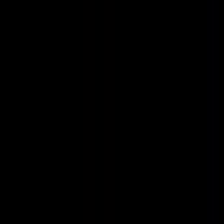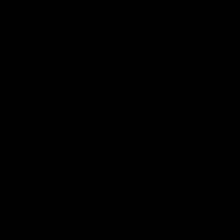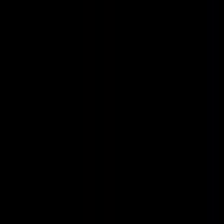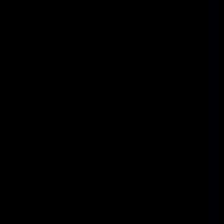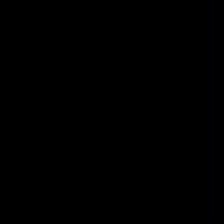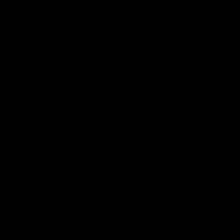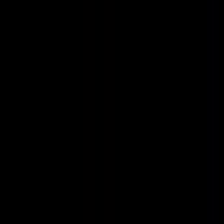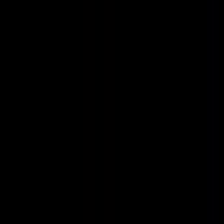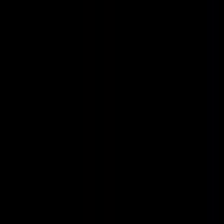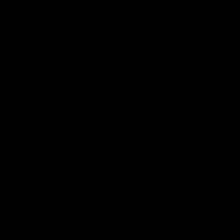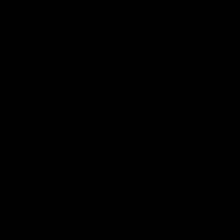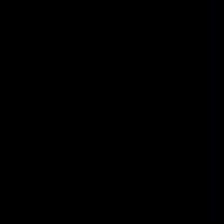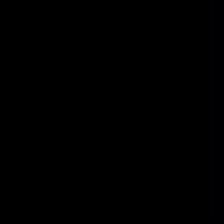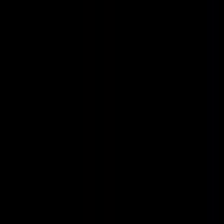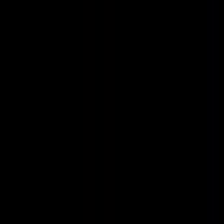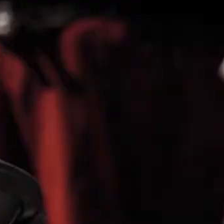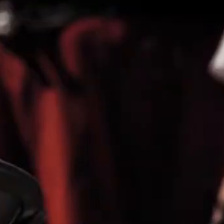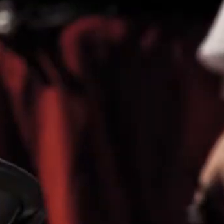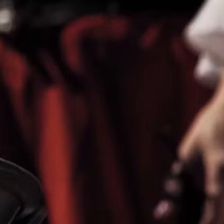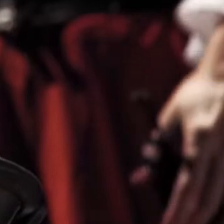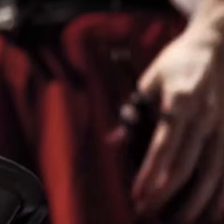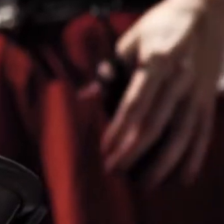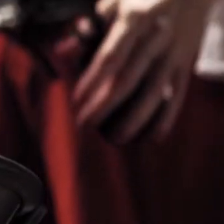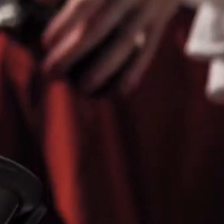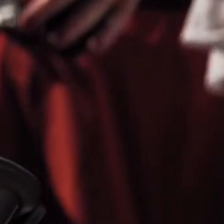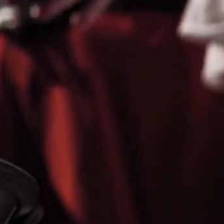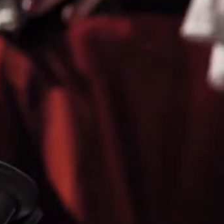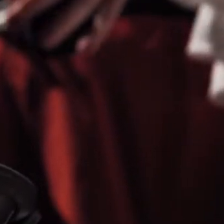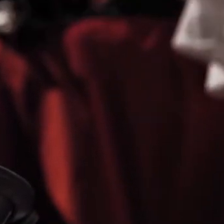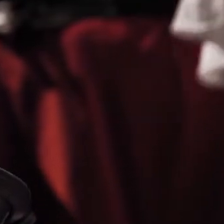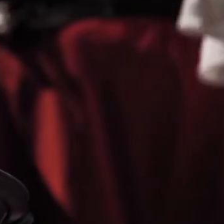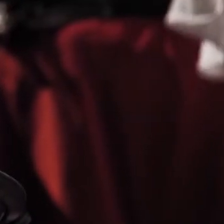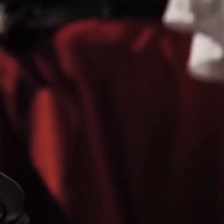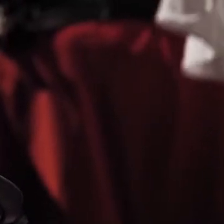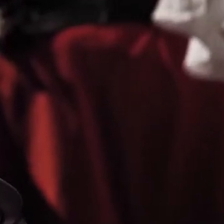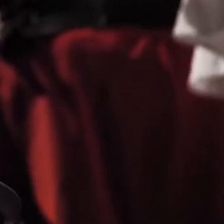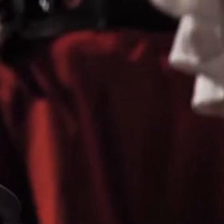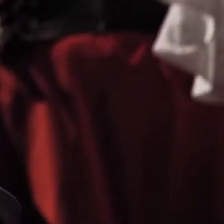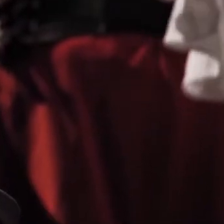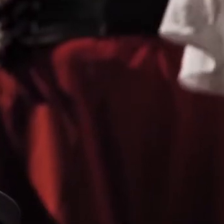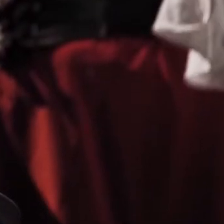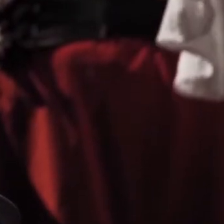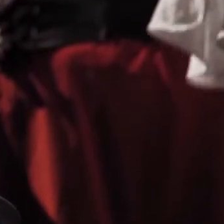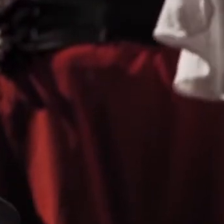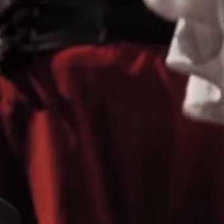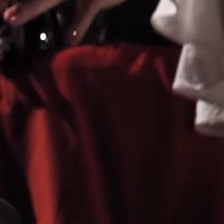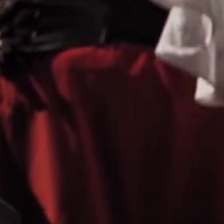Tela preta. Mãos de Márcio tocam tongue drum. Mãos de Eliesa tocam castanholas.